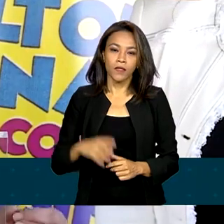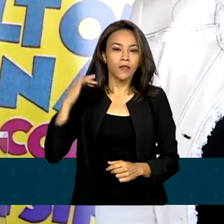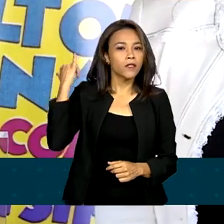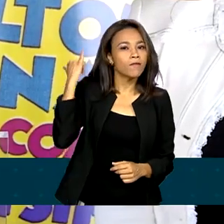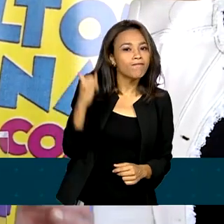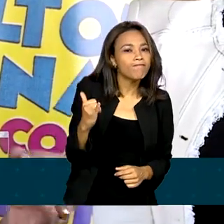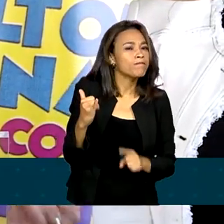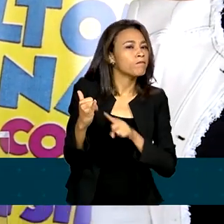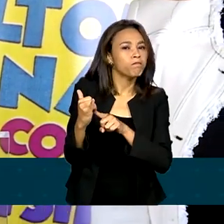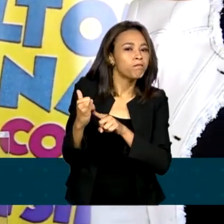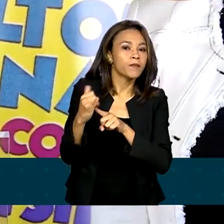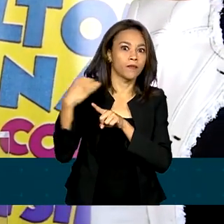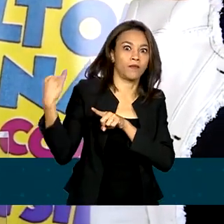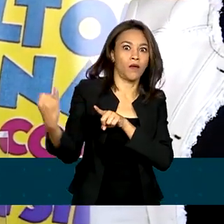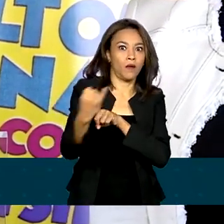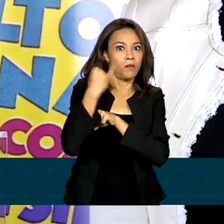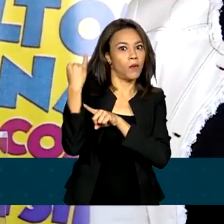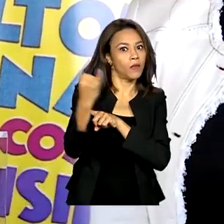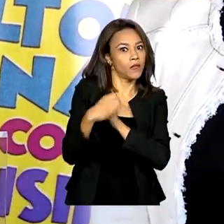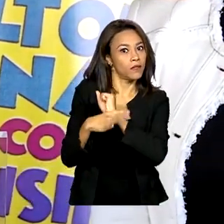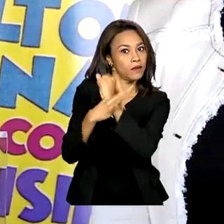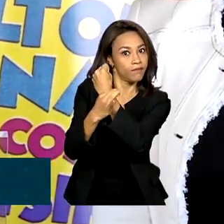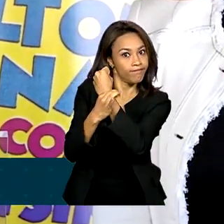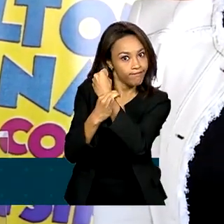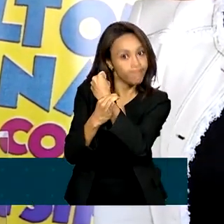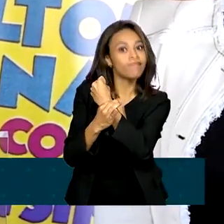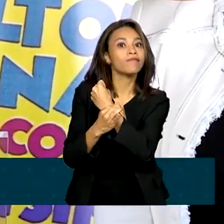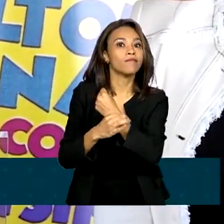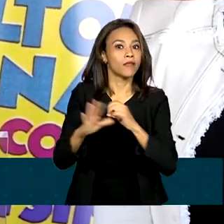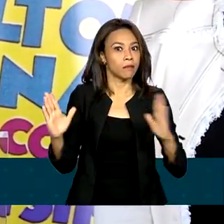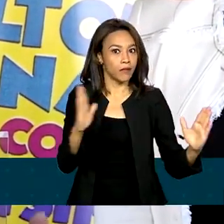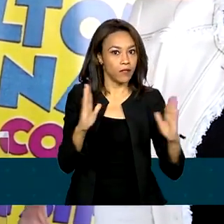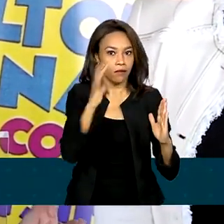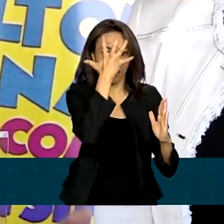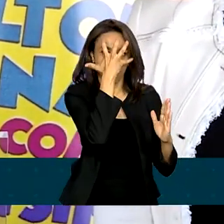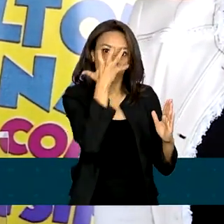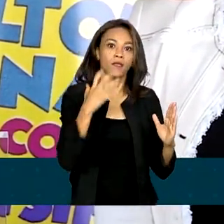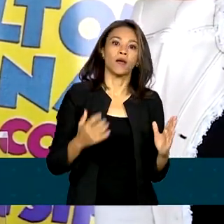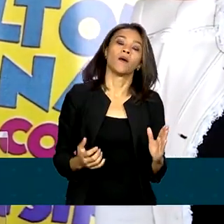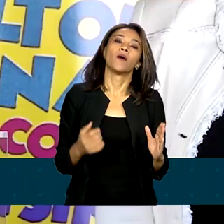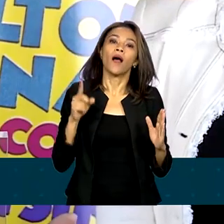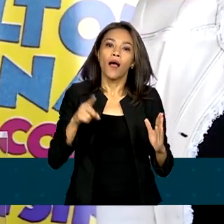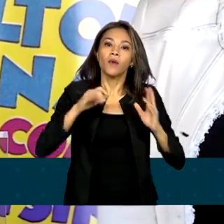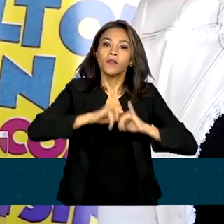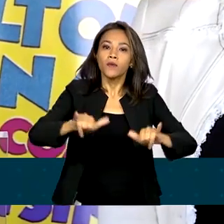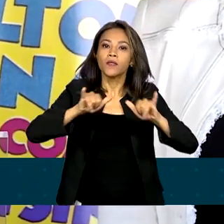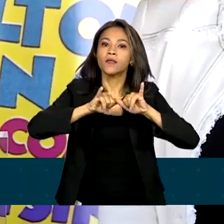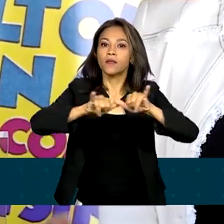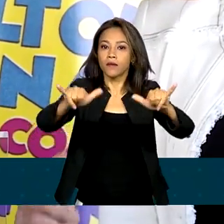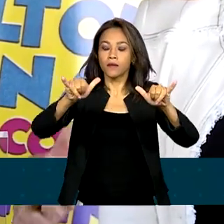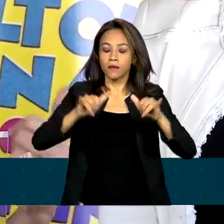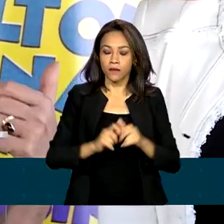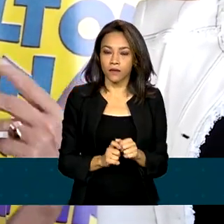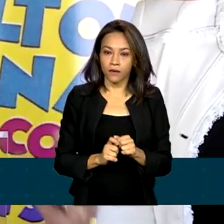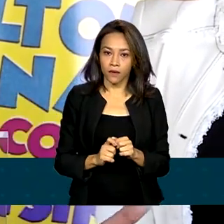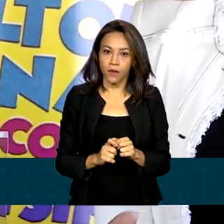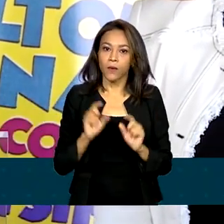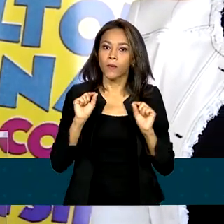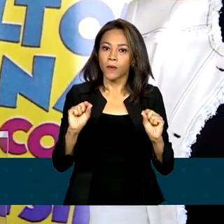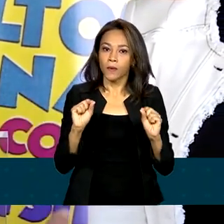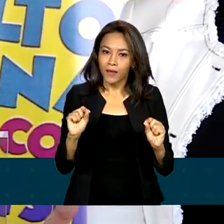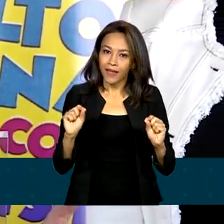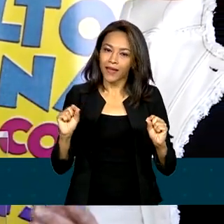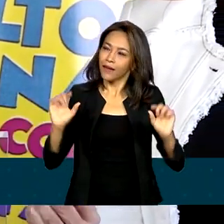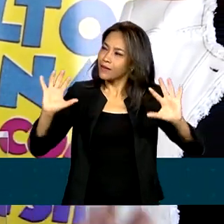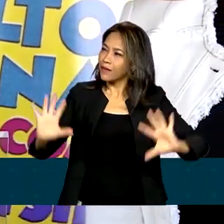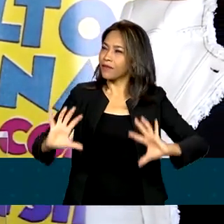a importância da proteção. Então, é também uma campanha voltada para prestigiar